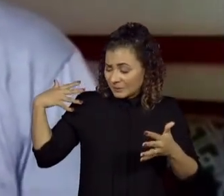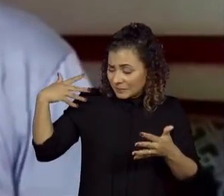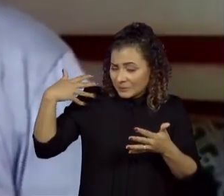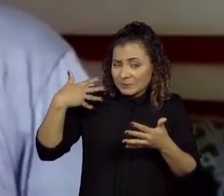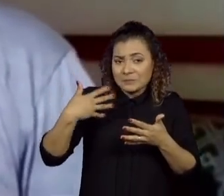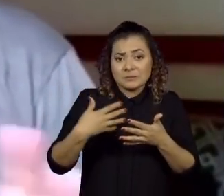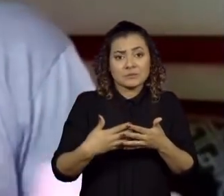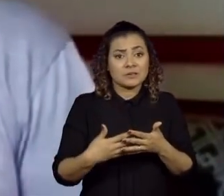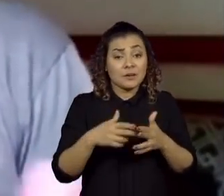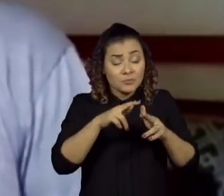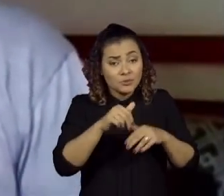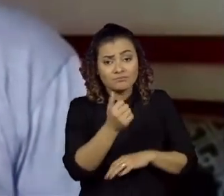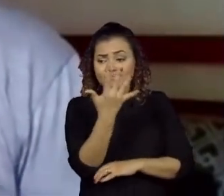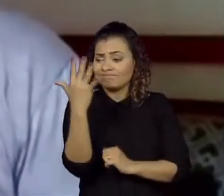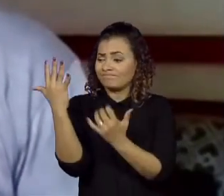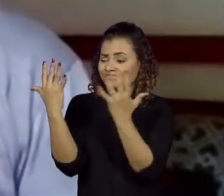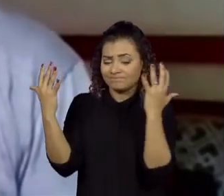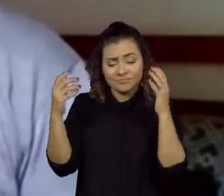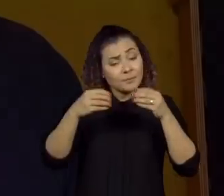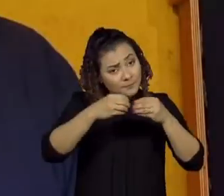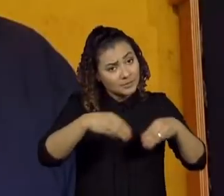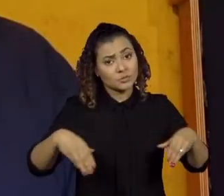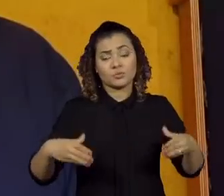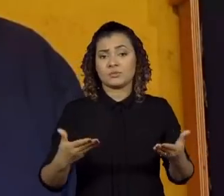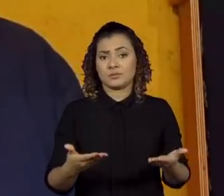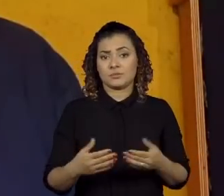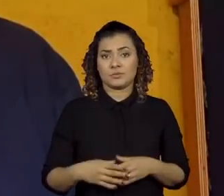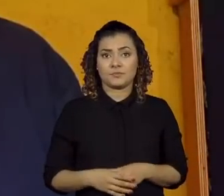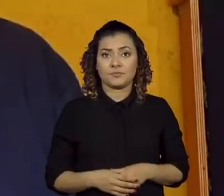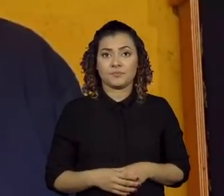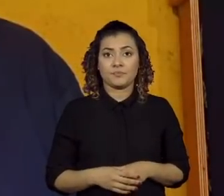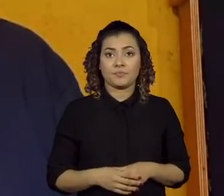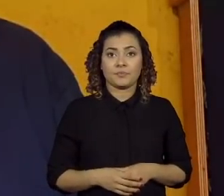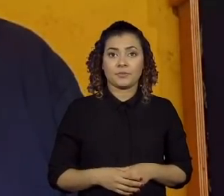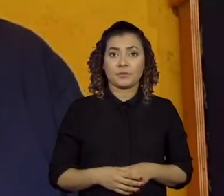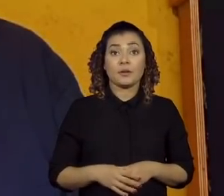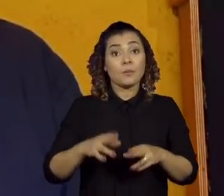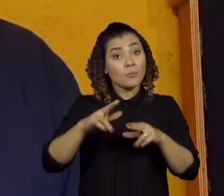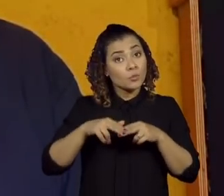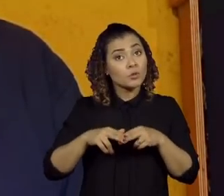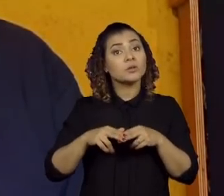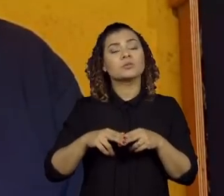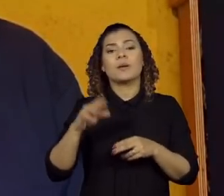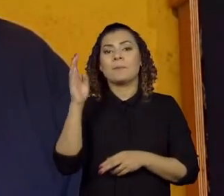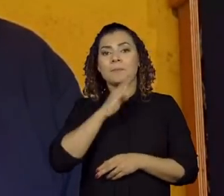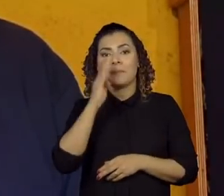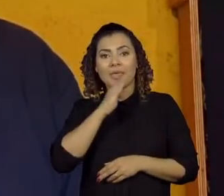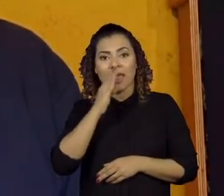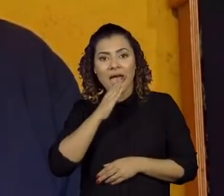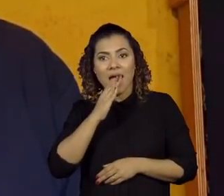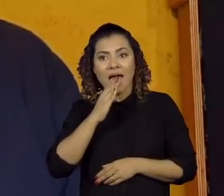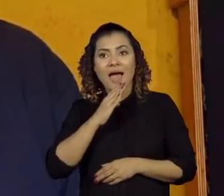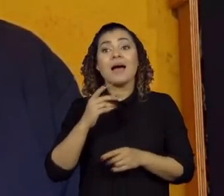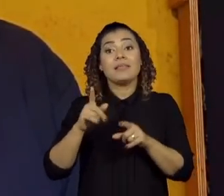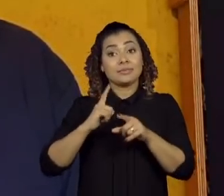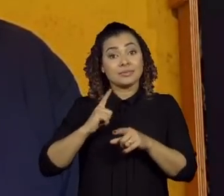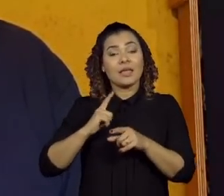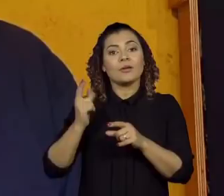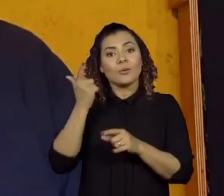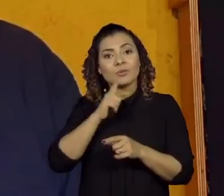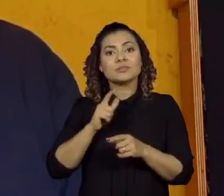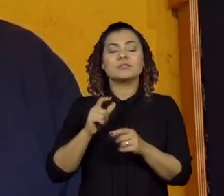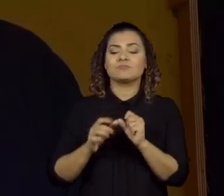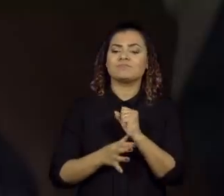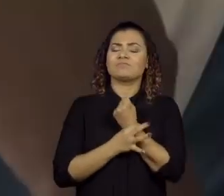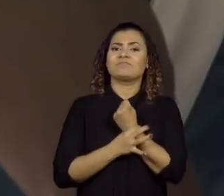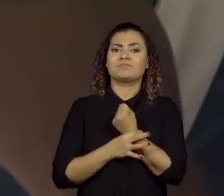e ambientalmente, ecologicamente também. A experiência da comercialização da pimenta Baniwa e outros projetos